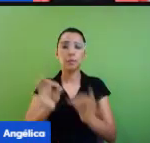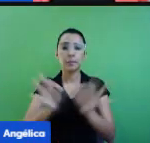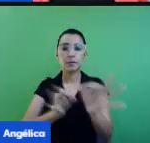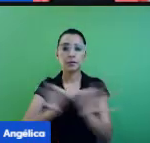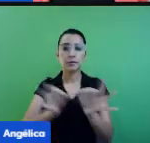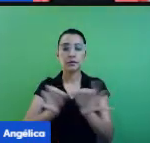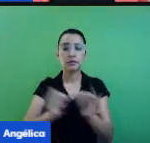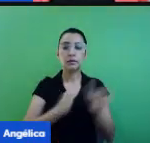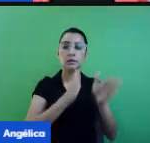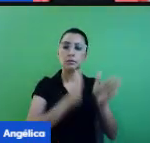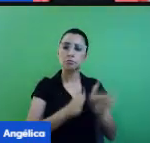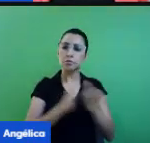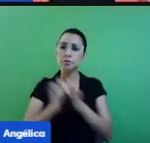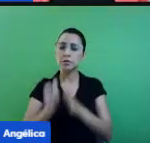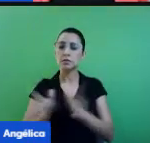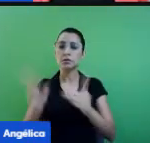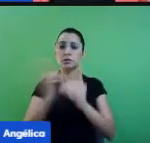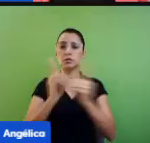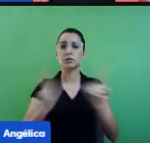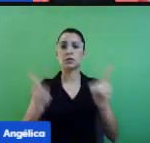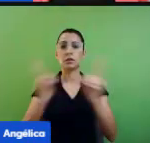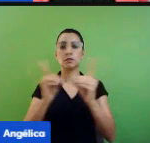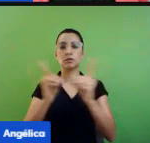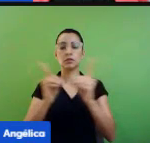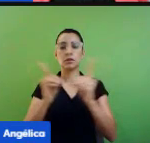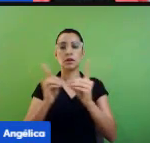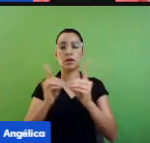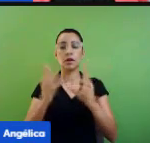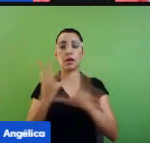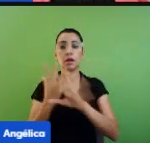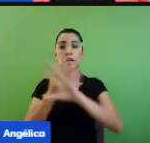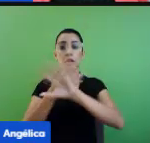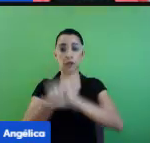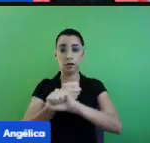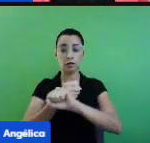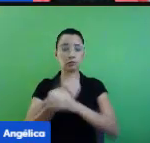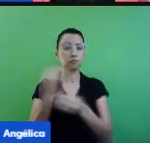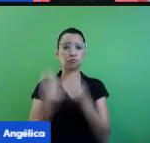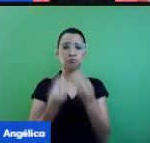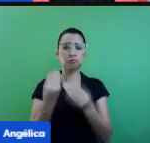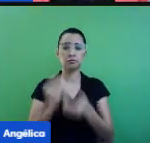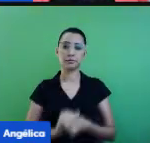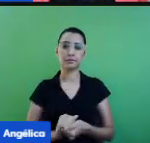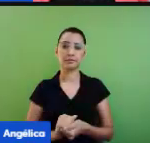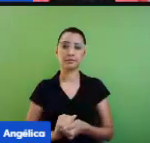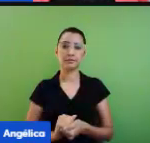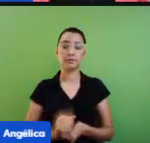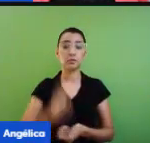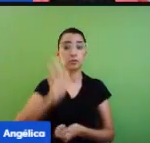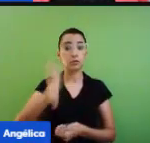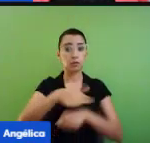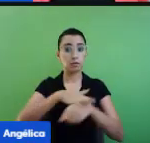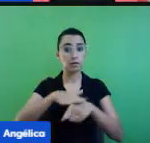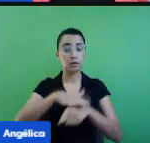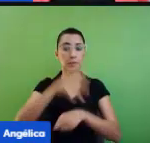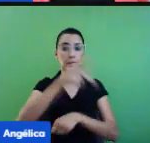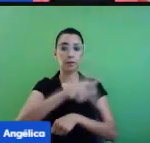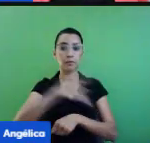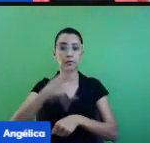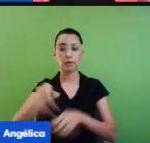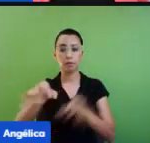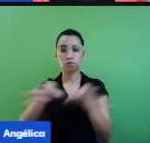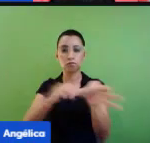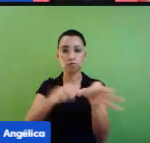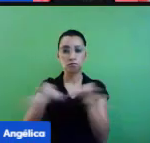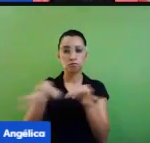interdisciplinar. Como nós conversamos, o professor, ele vai montar essa sequência